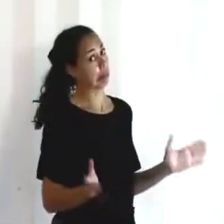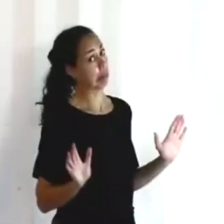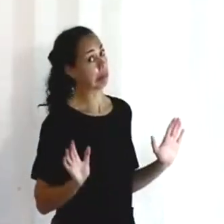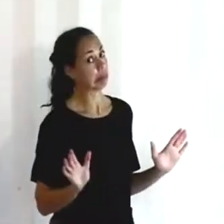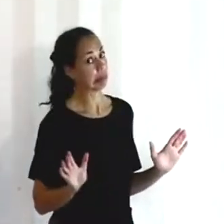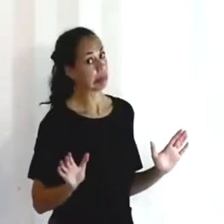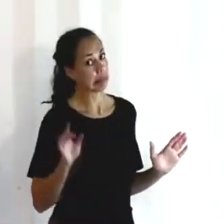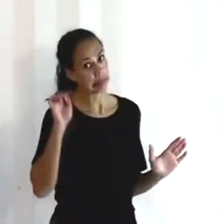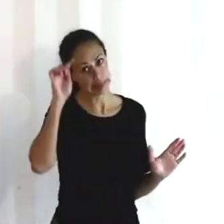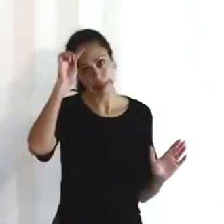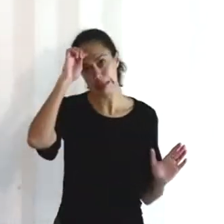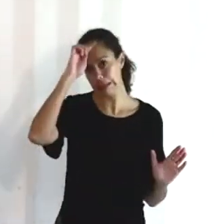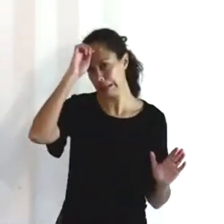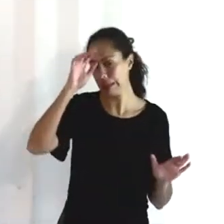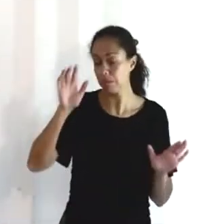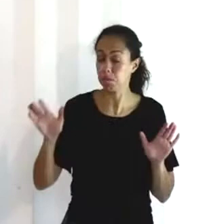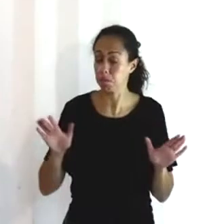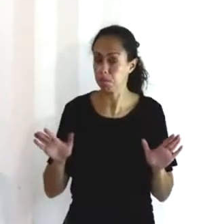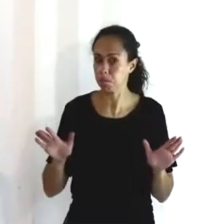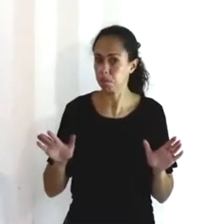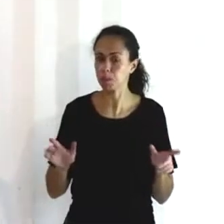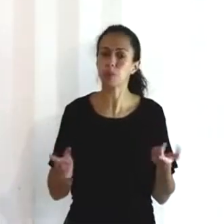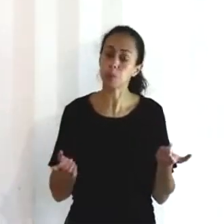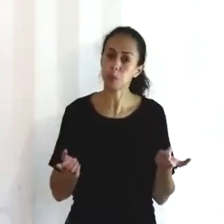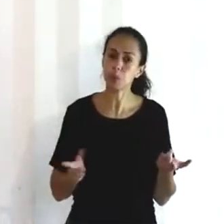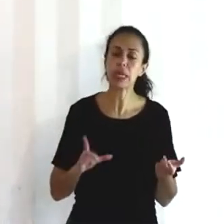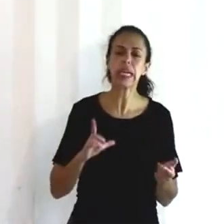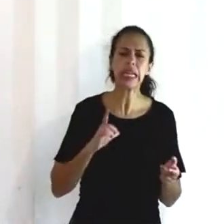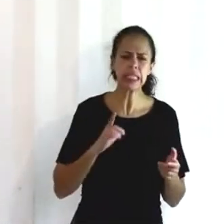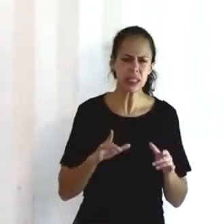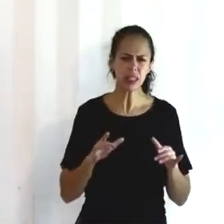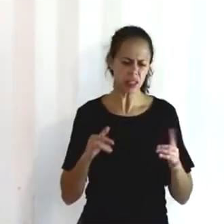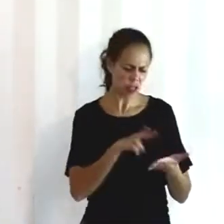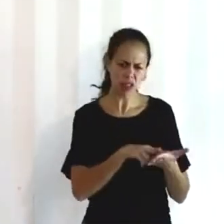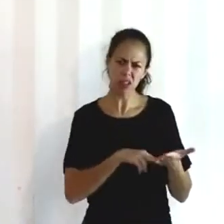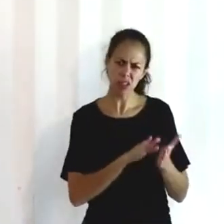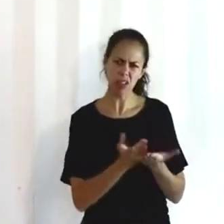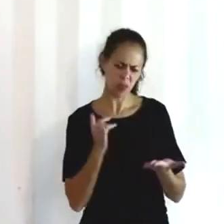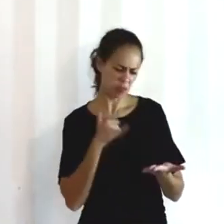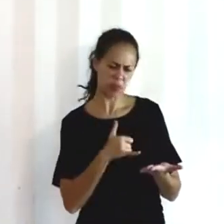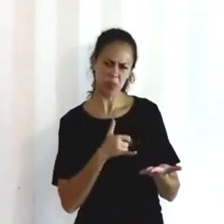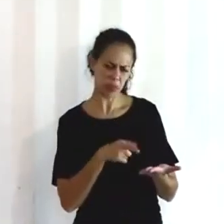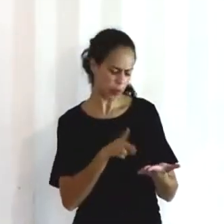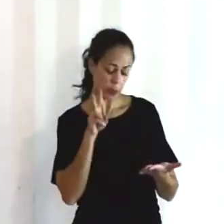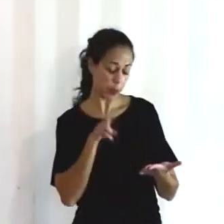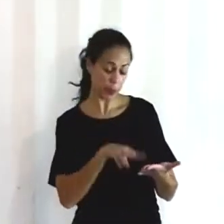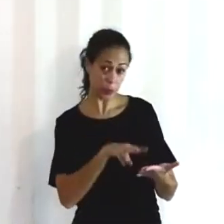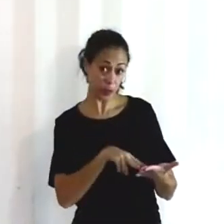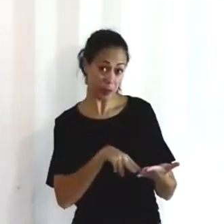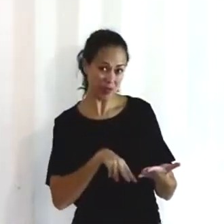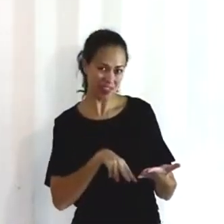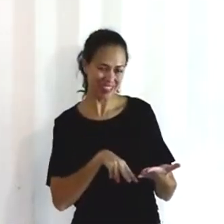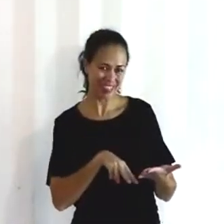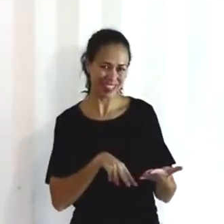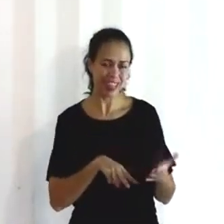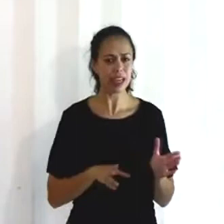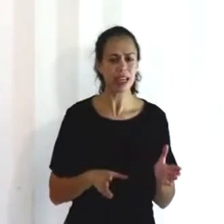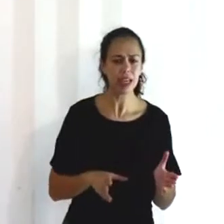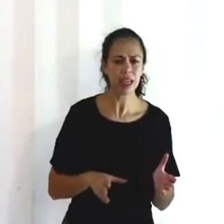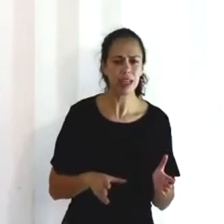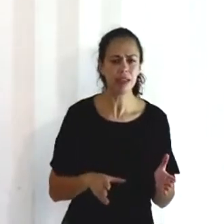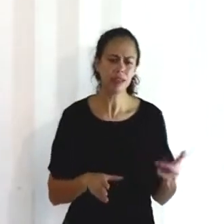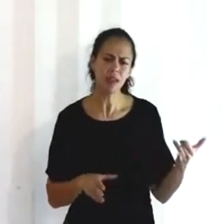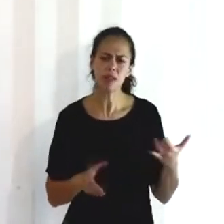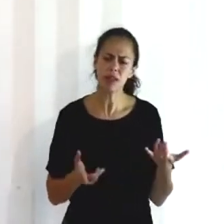um homem que havia consumido bastante e que estava lá entre os maiores devedores, talvez família